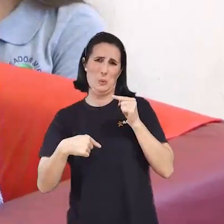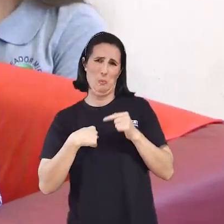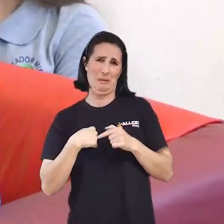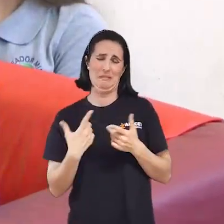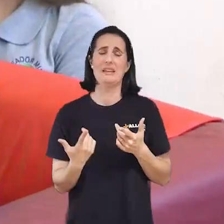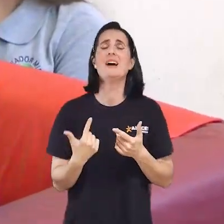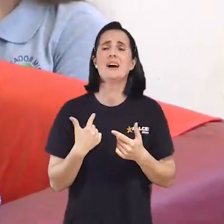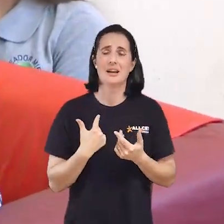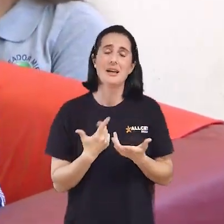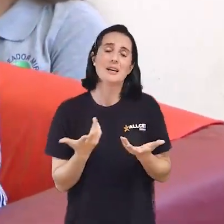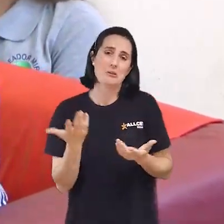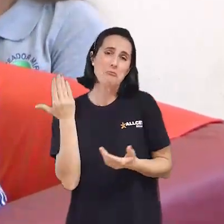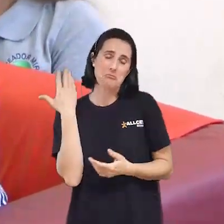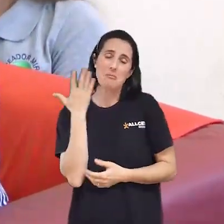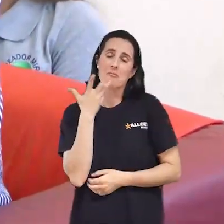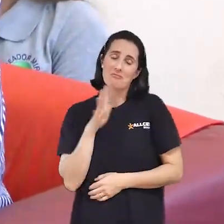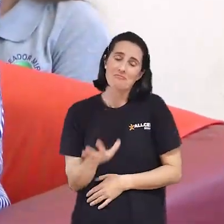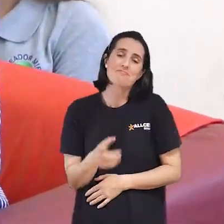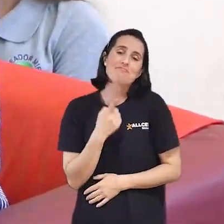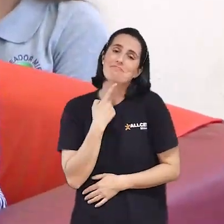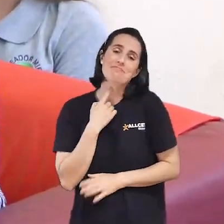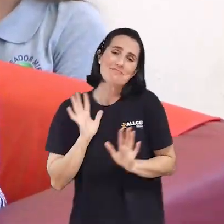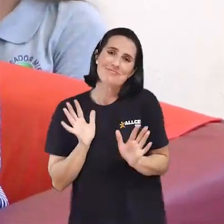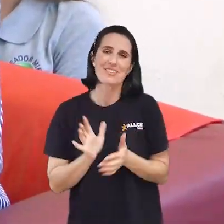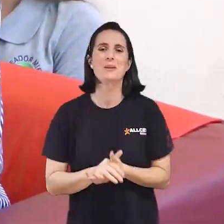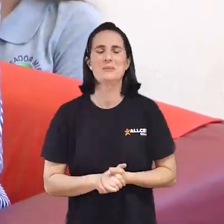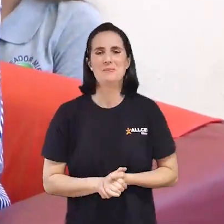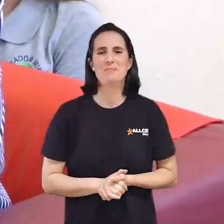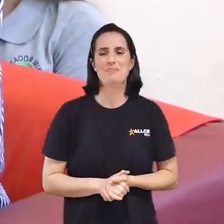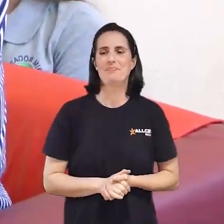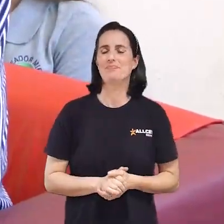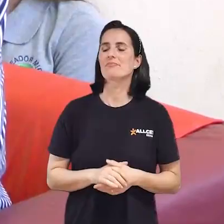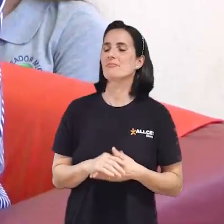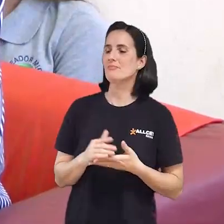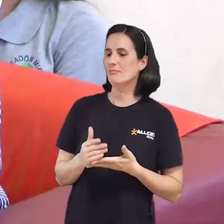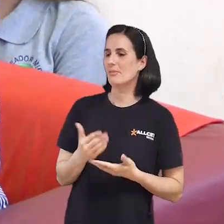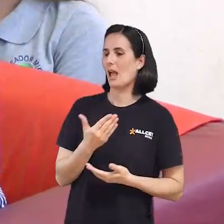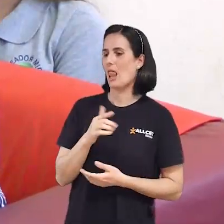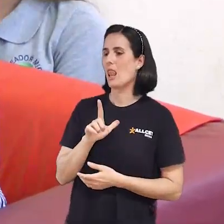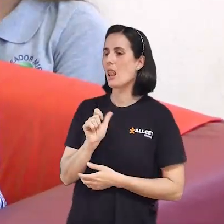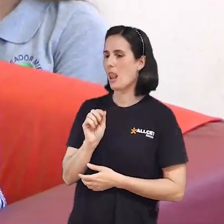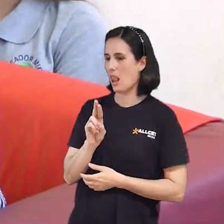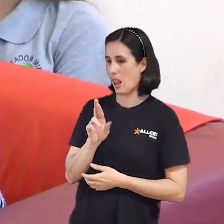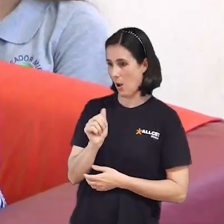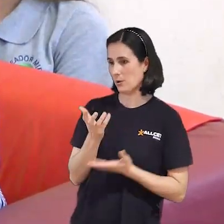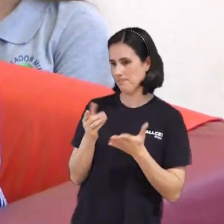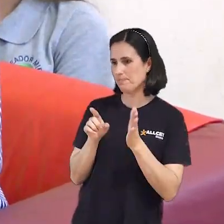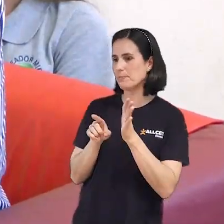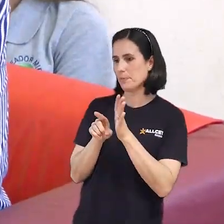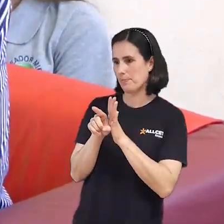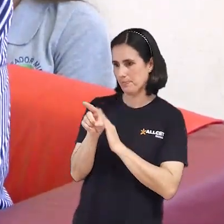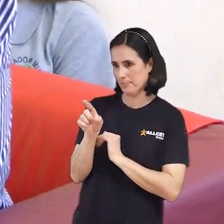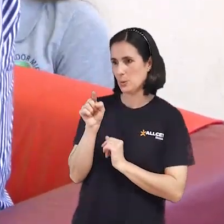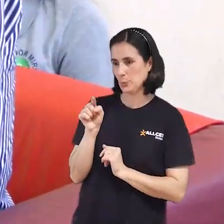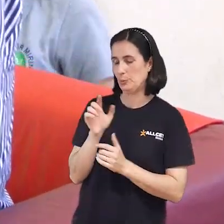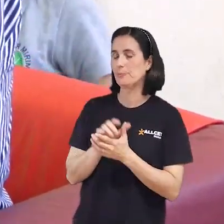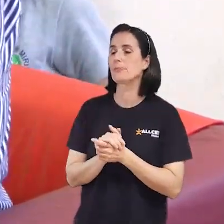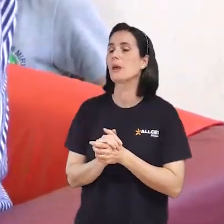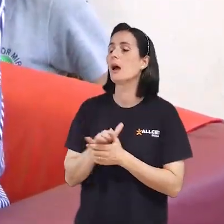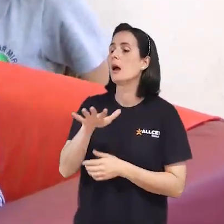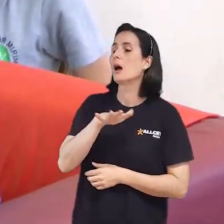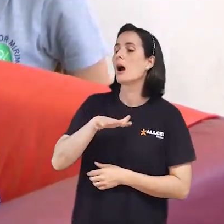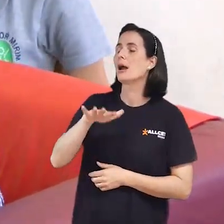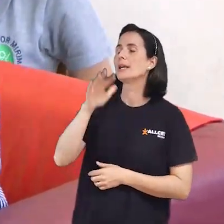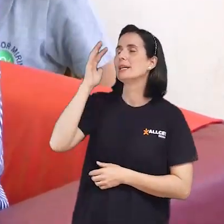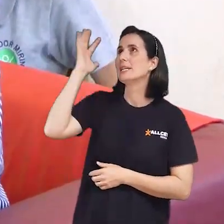ser o Zorro, quando muito pequeno, por conta do preço dos cavalos. Eu desisti e aí fui querer ser jogador de